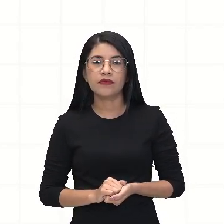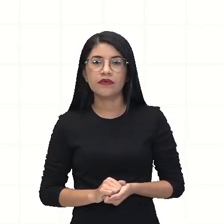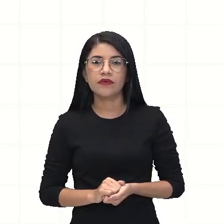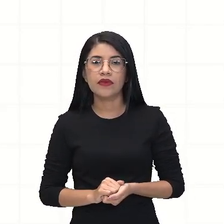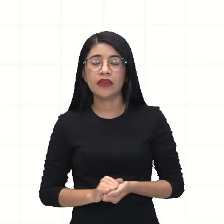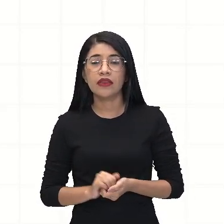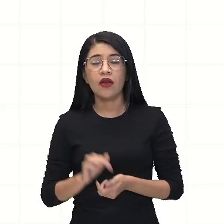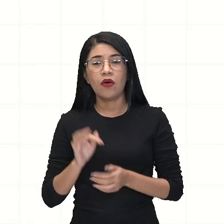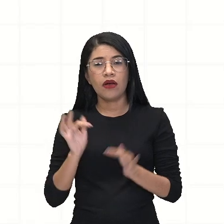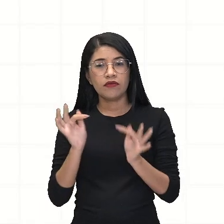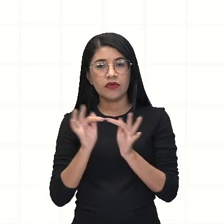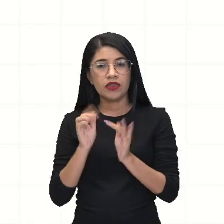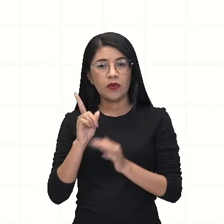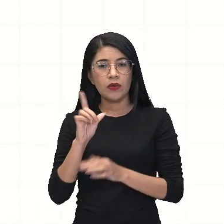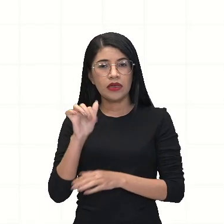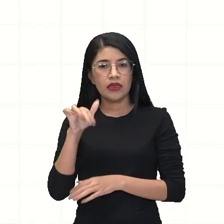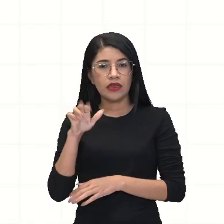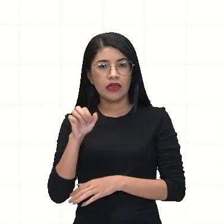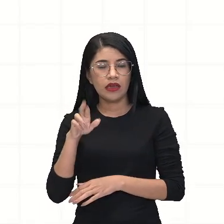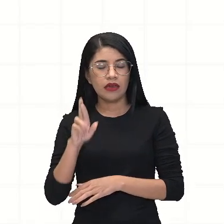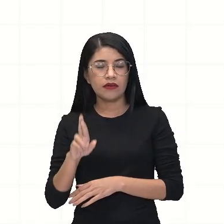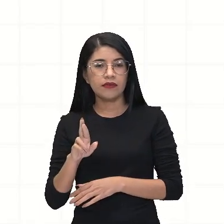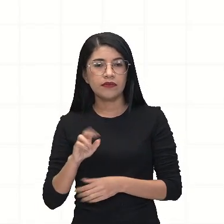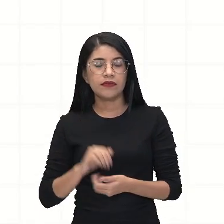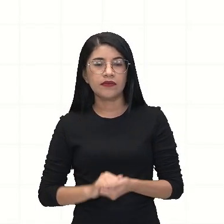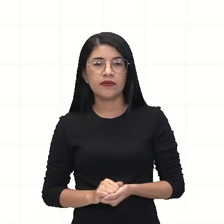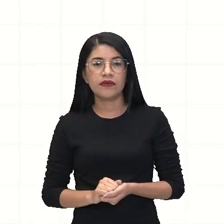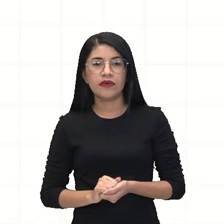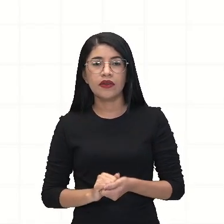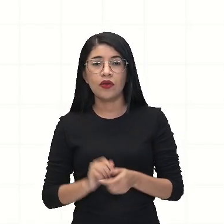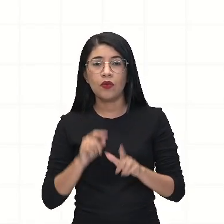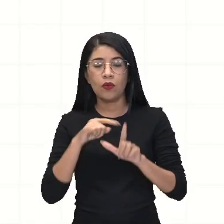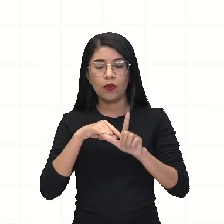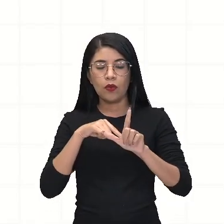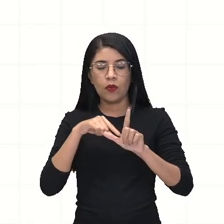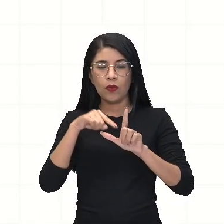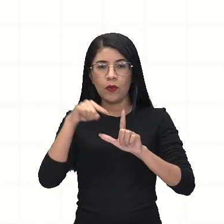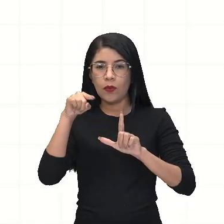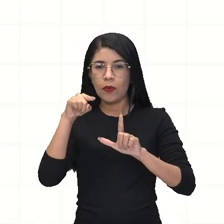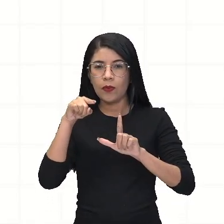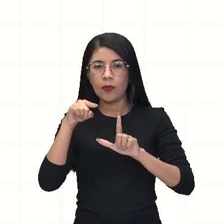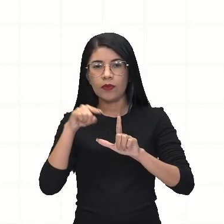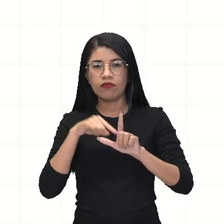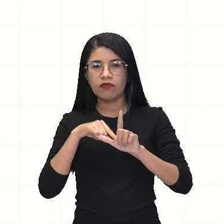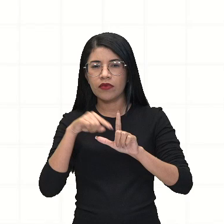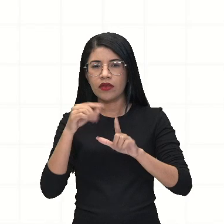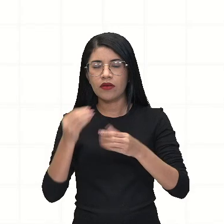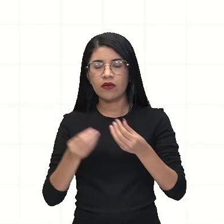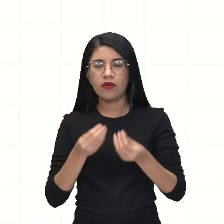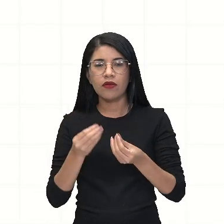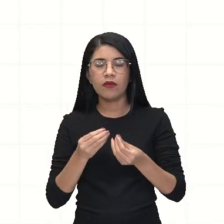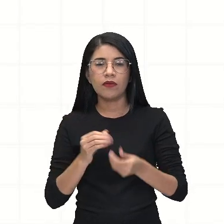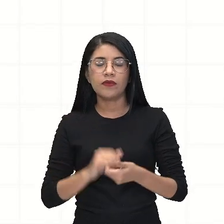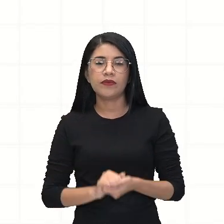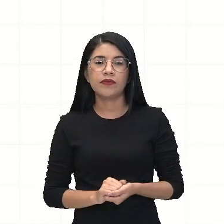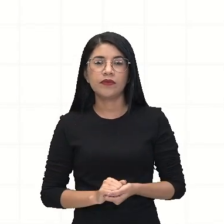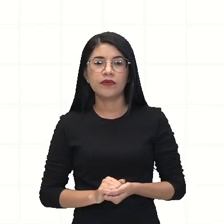função linear, analisa as afirmativas a seguir. O gráfico é sempre uma reta. Então, vamos lembrar o que é uma função